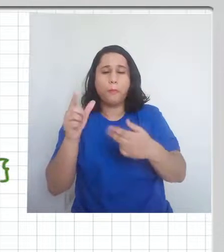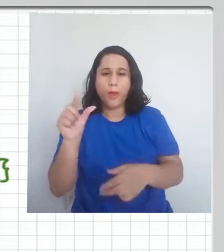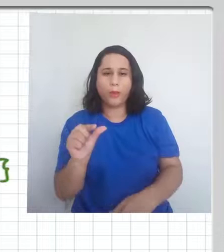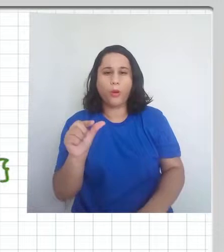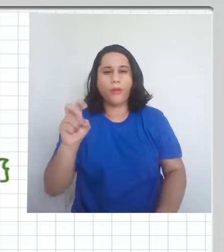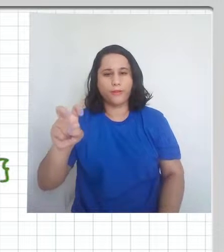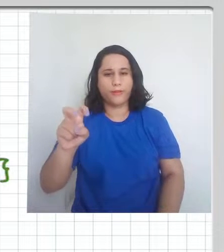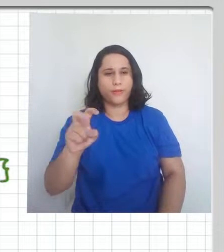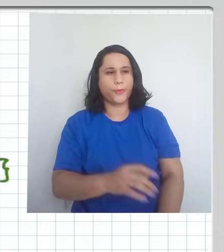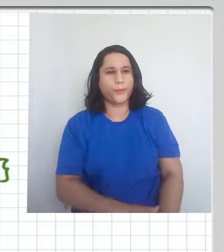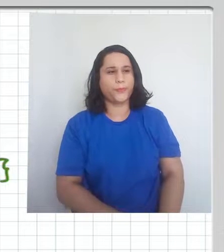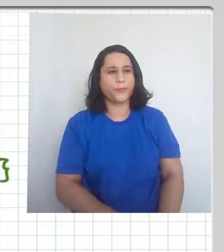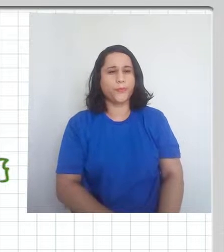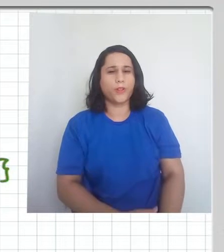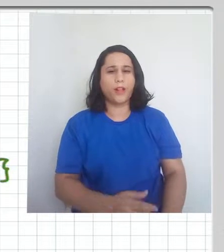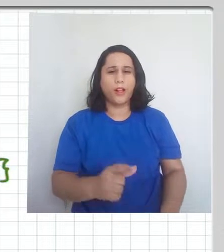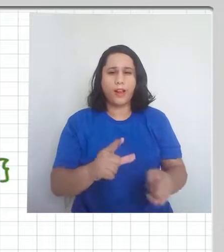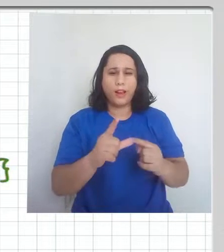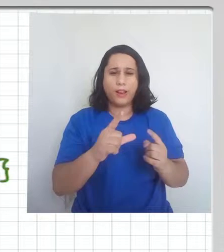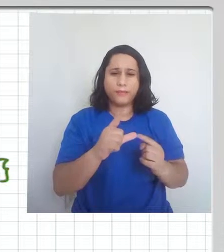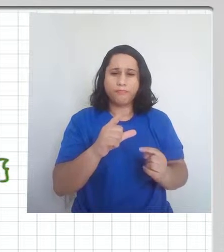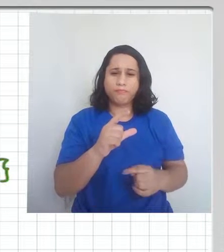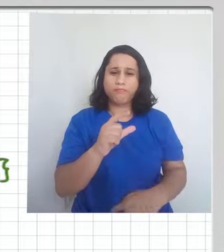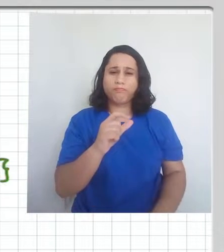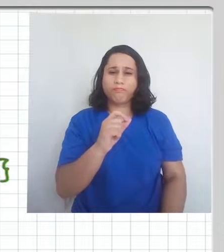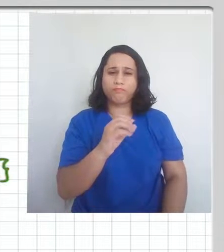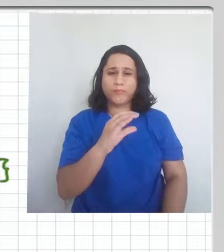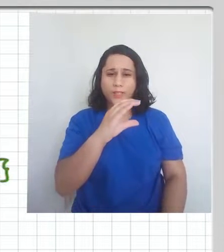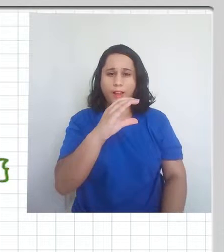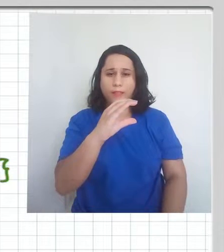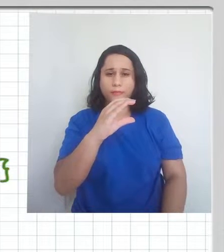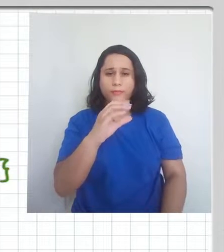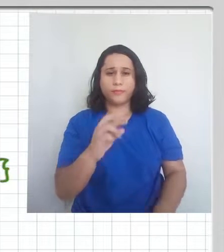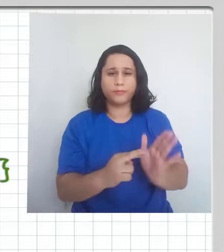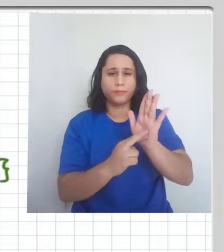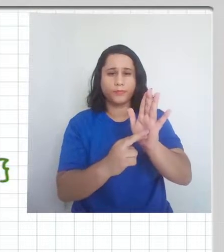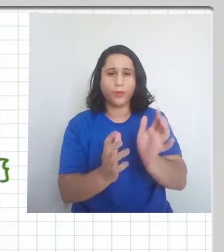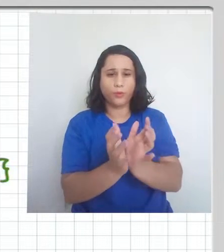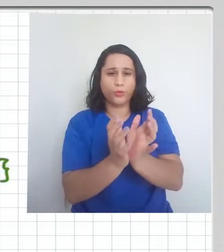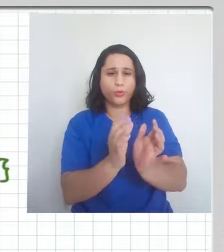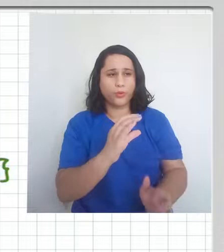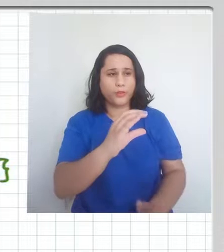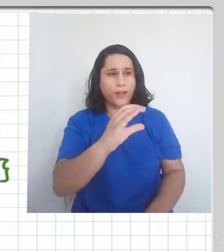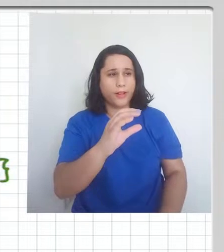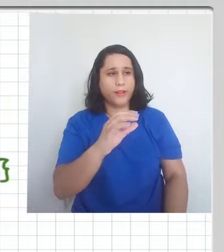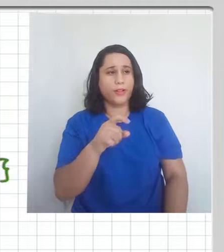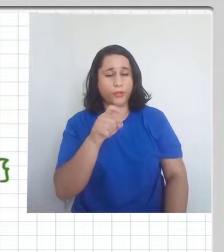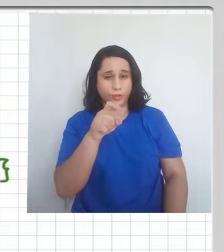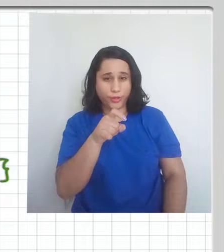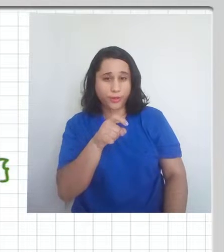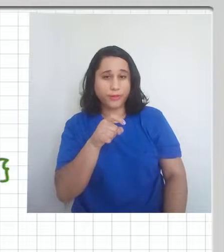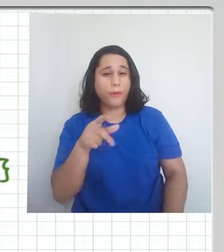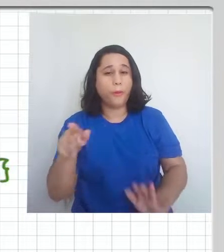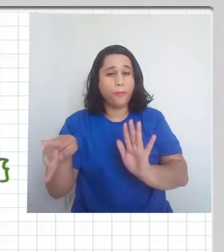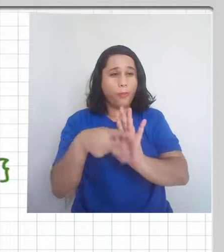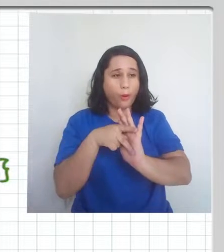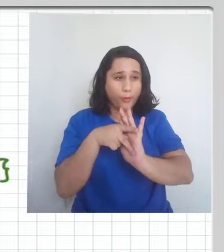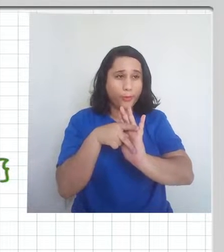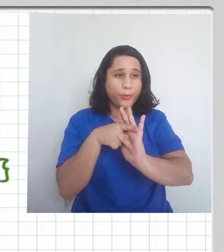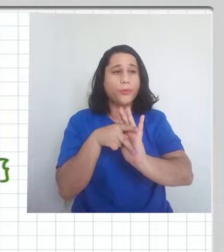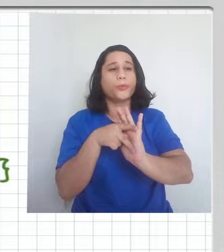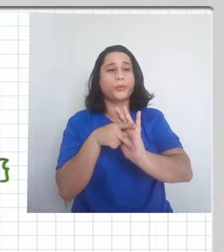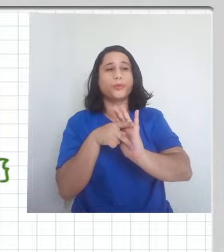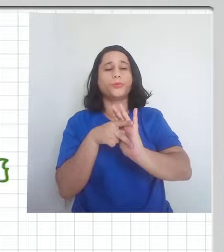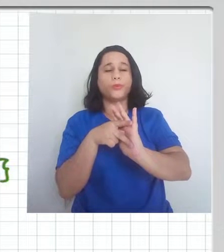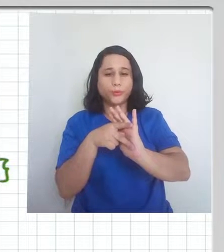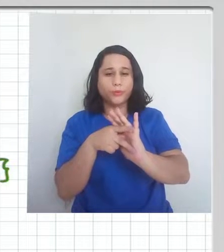C. Como é que você representa o conjunto C? Eu digo o elemento X, tal que X é um dia da